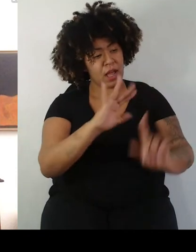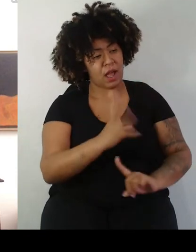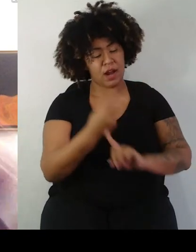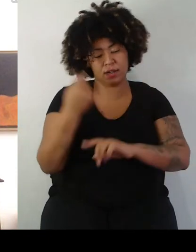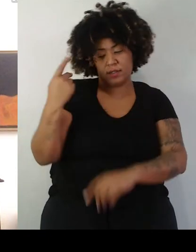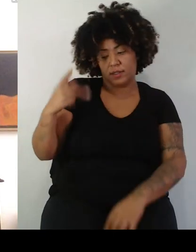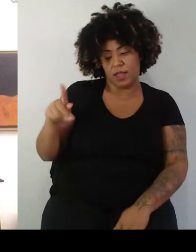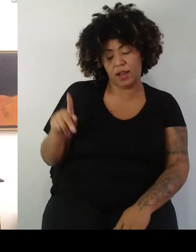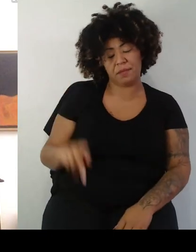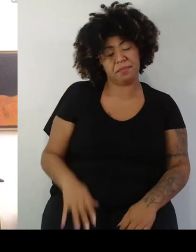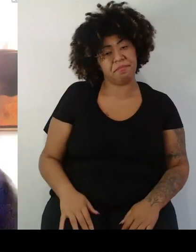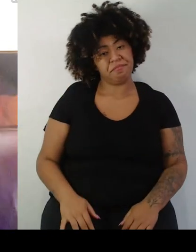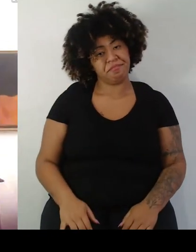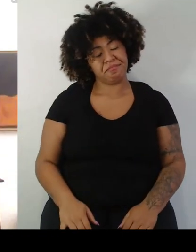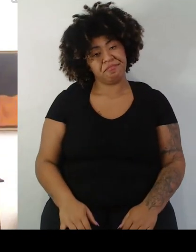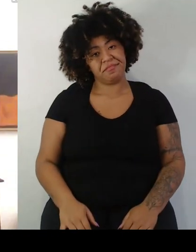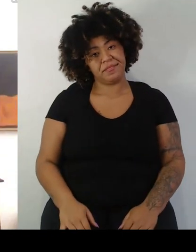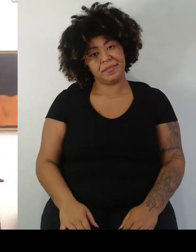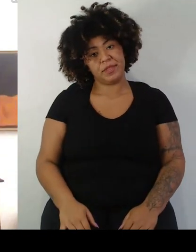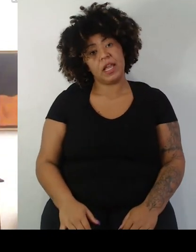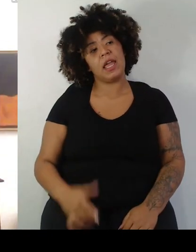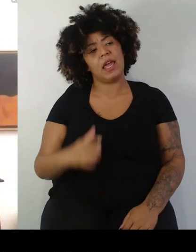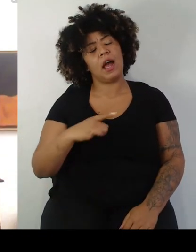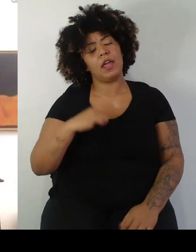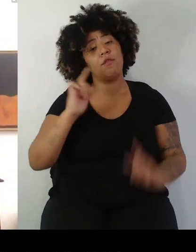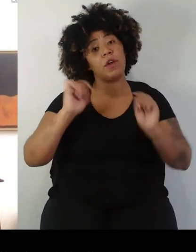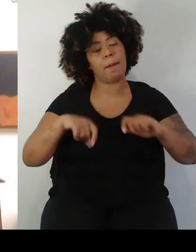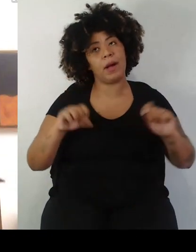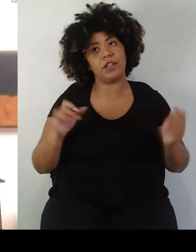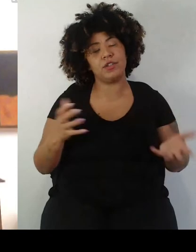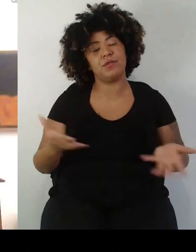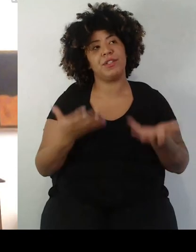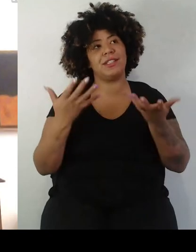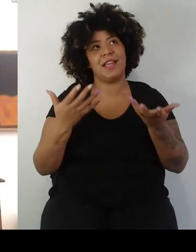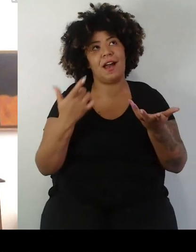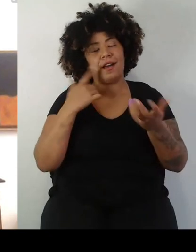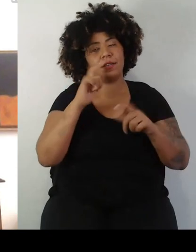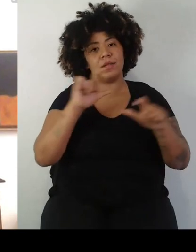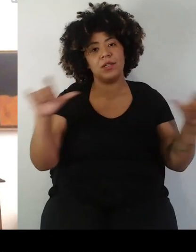Isso foi um incentivo para que eu pudesse aceitar a proposta